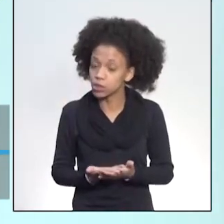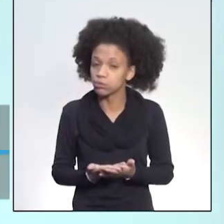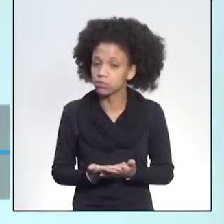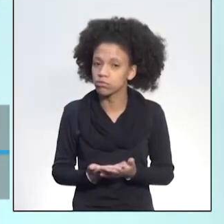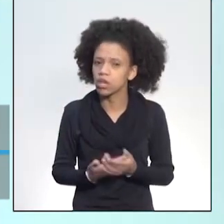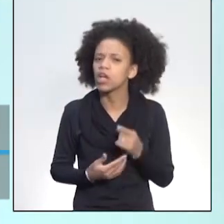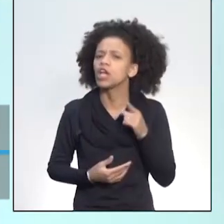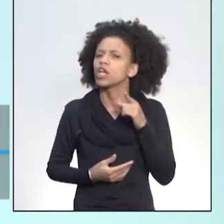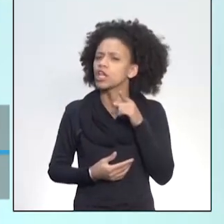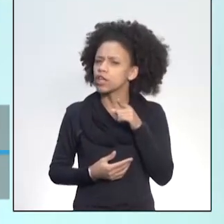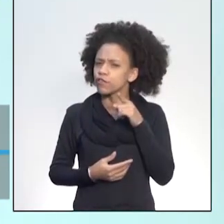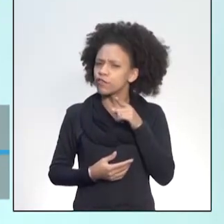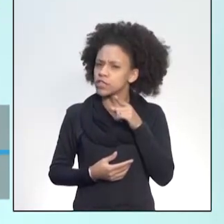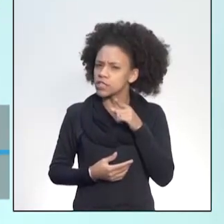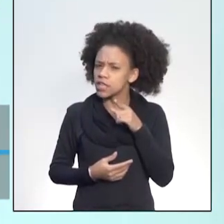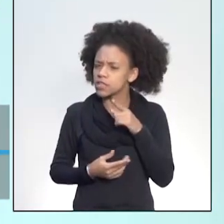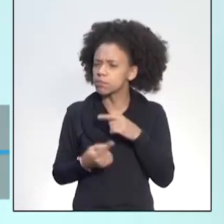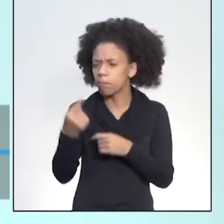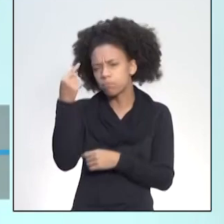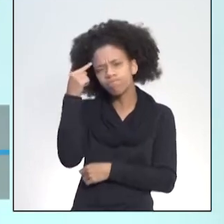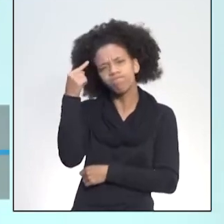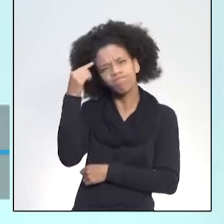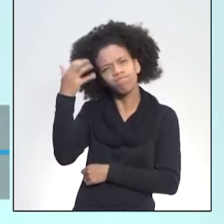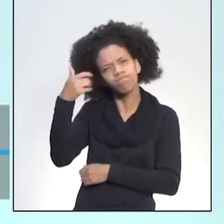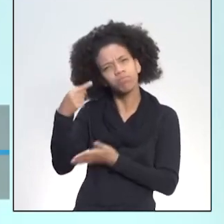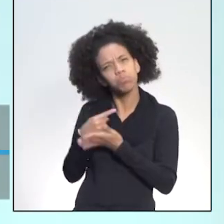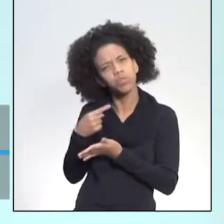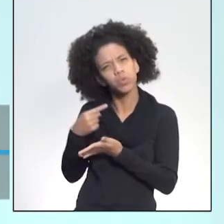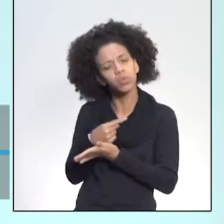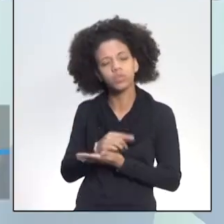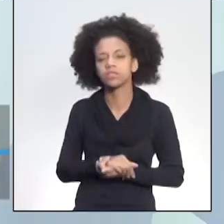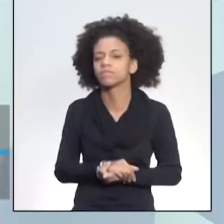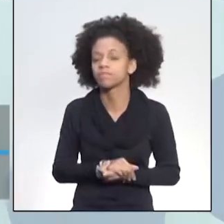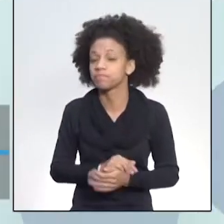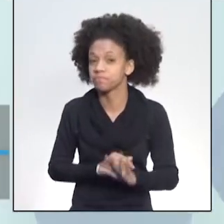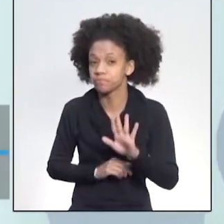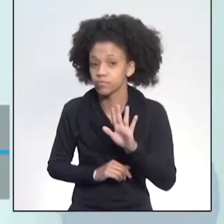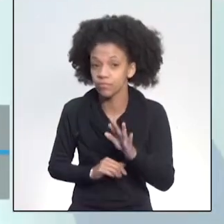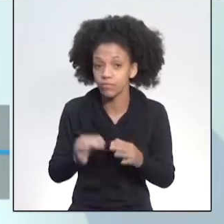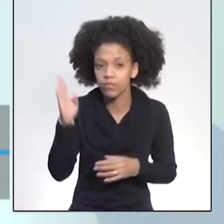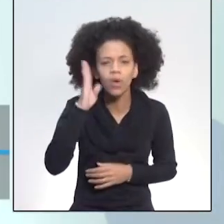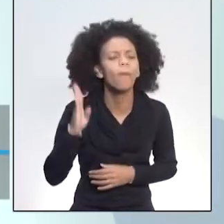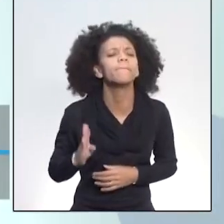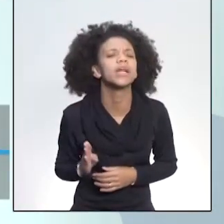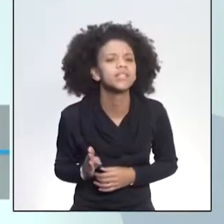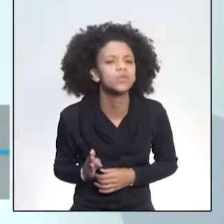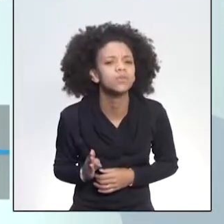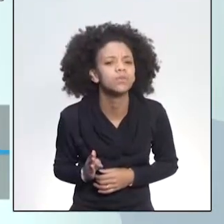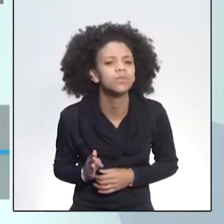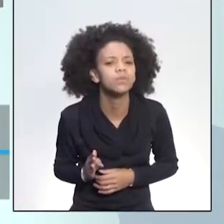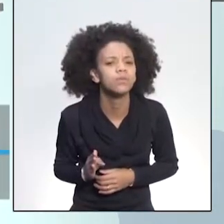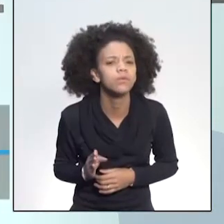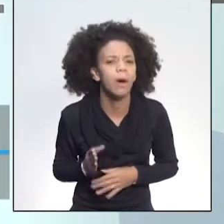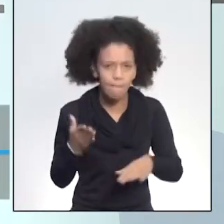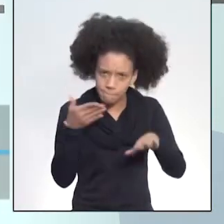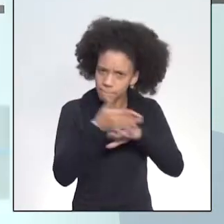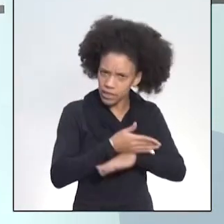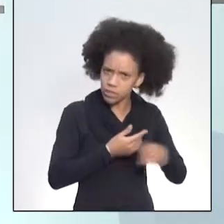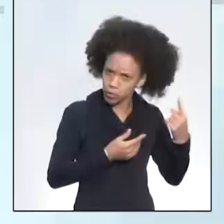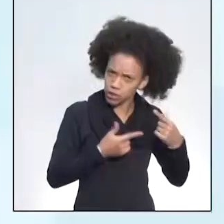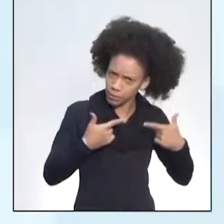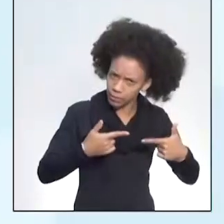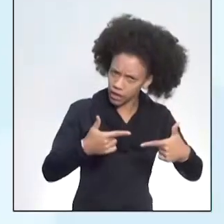que vocês devem estar se fazendo aí. O Brasil participou da Primeira